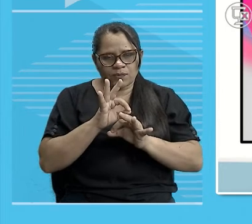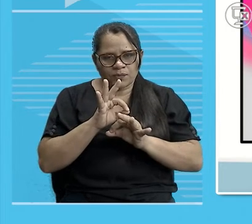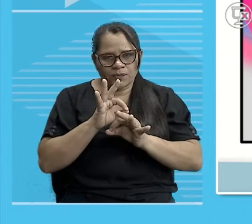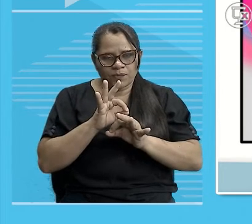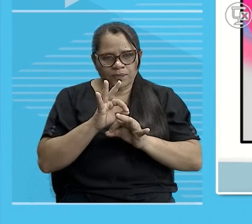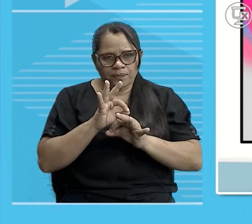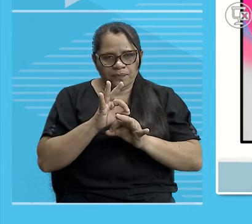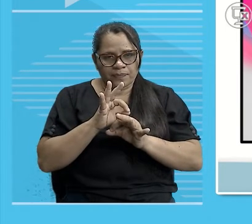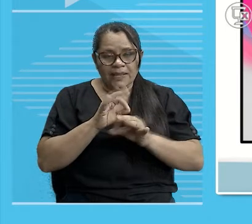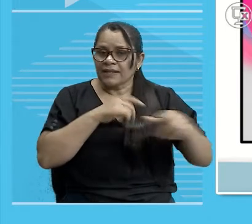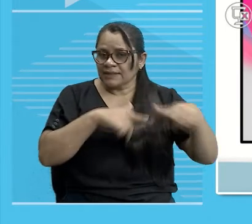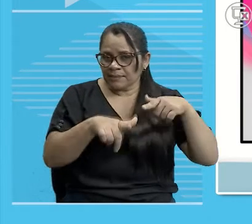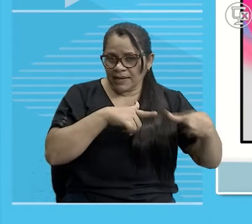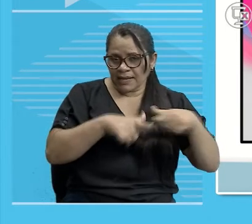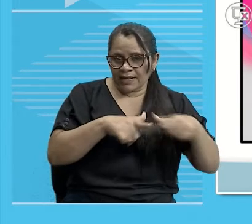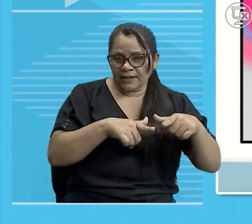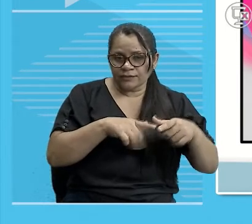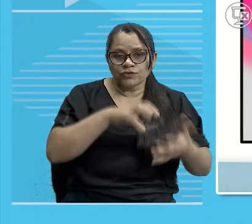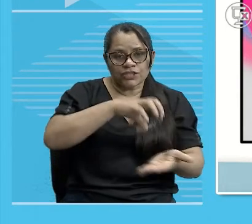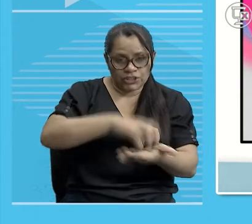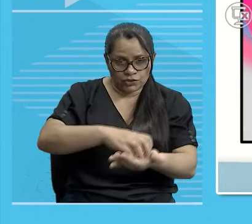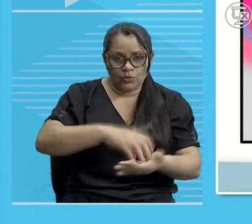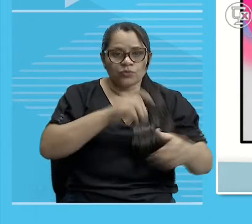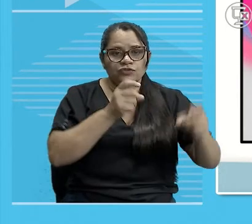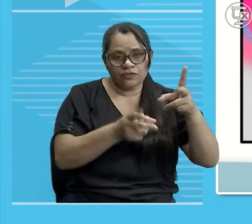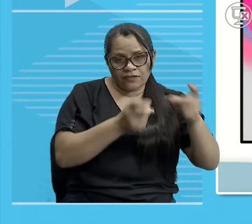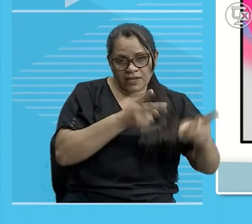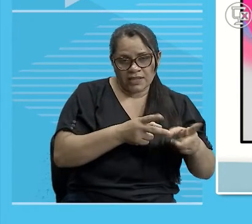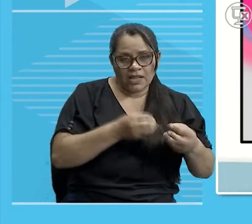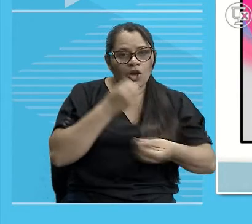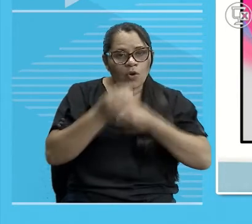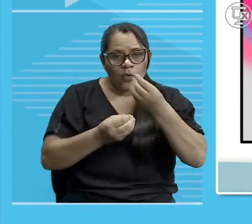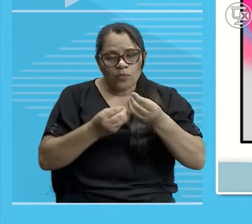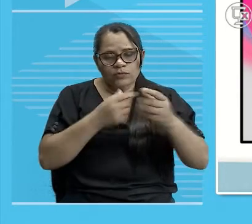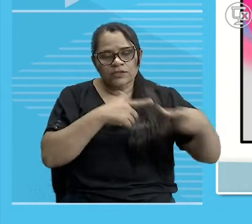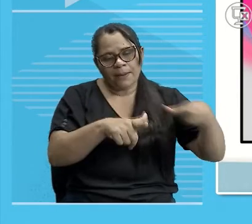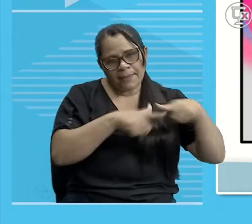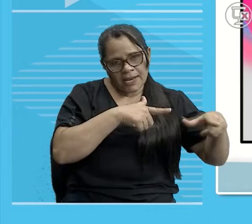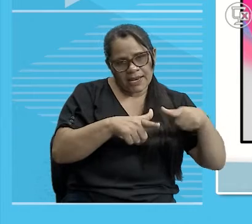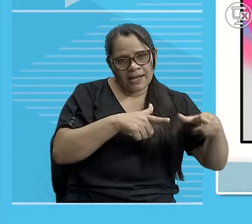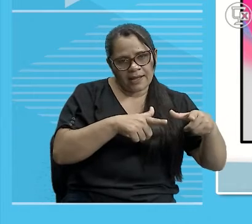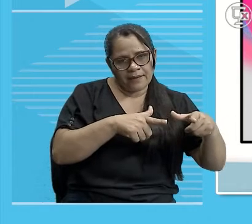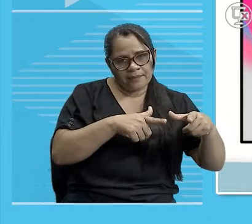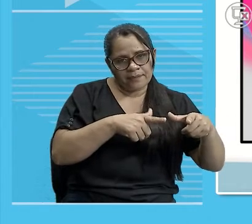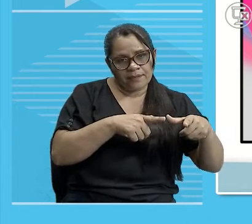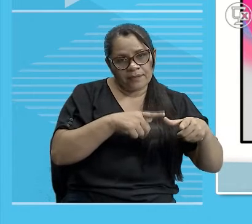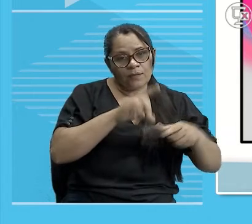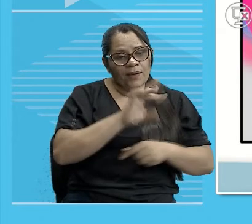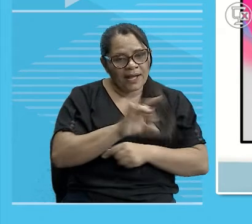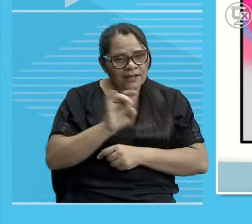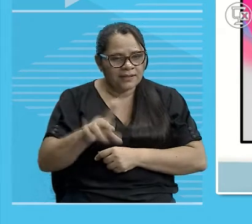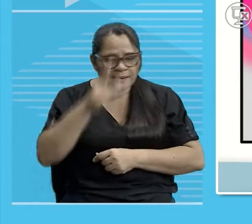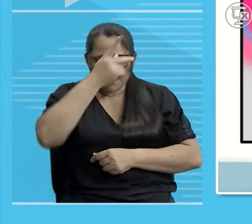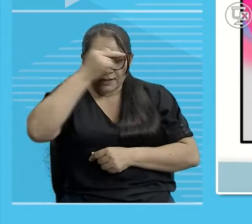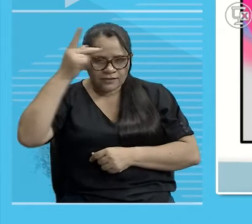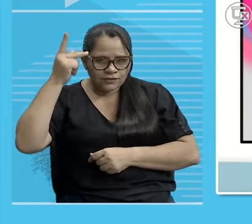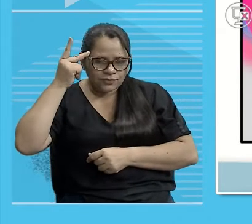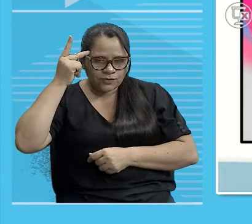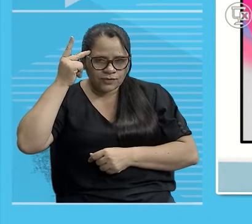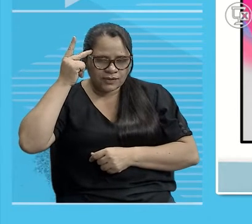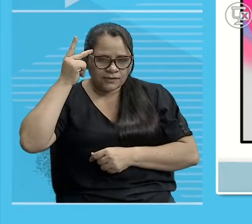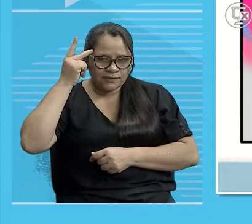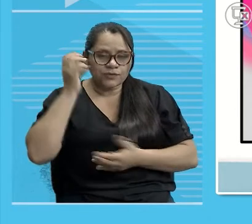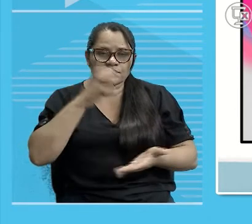como você vai lidar com as pessoas que trabalham no setor de vendas Qual a melhor forma de lidar com as pessoas